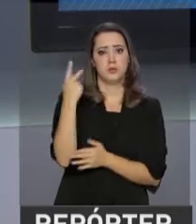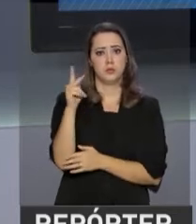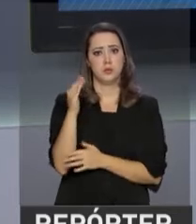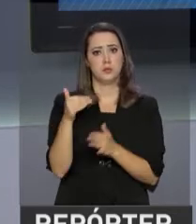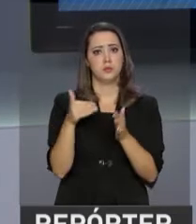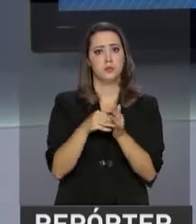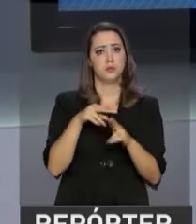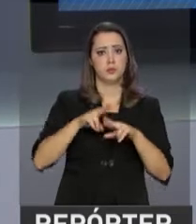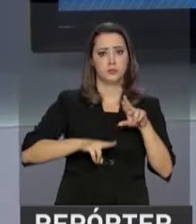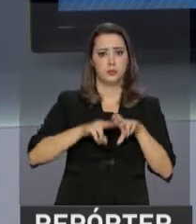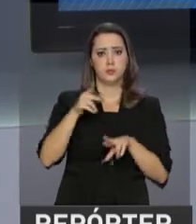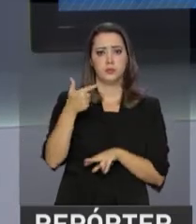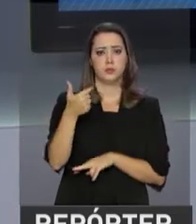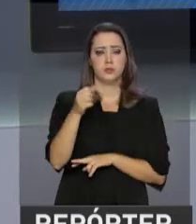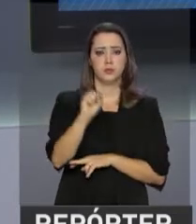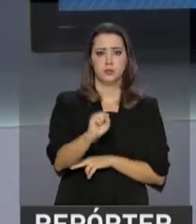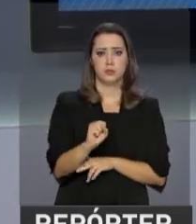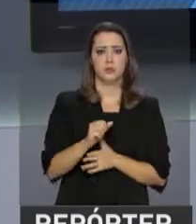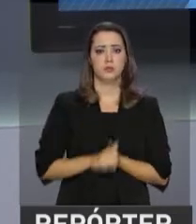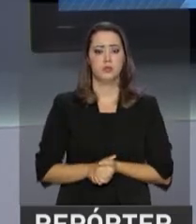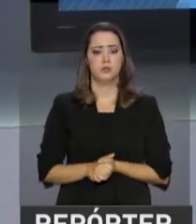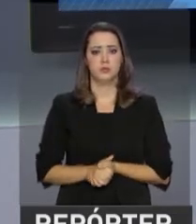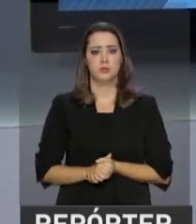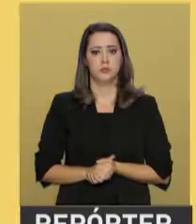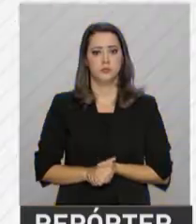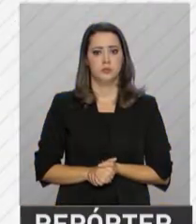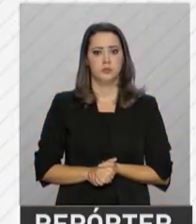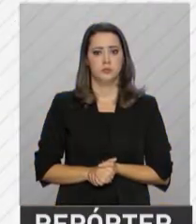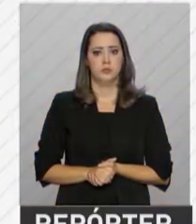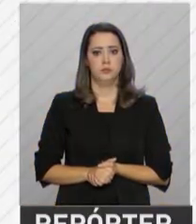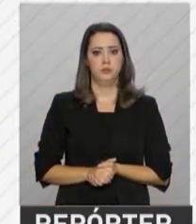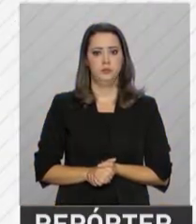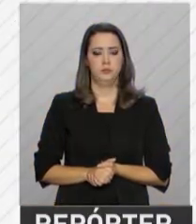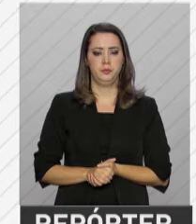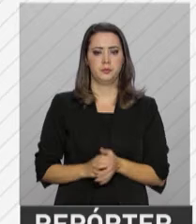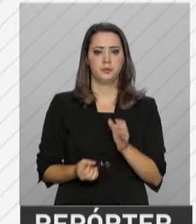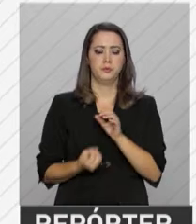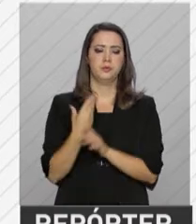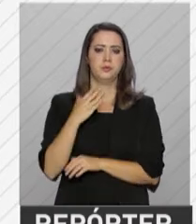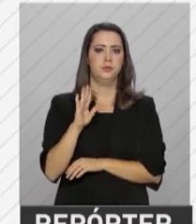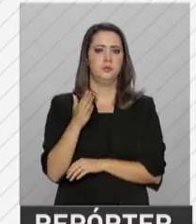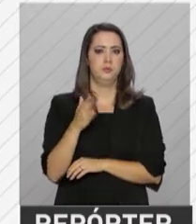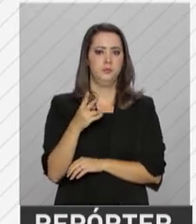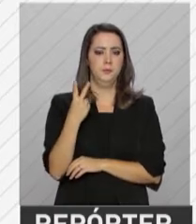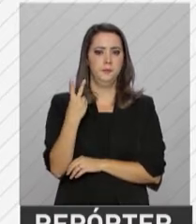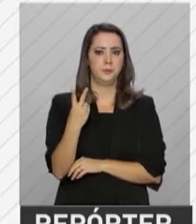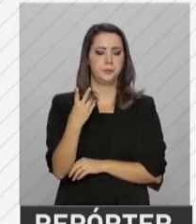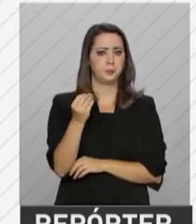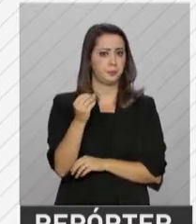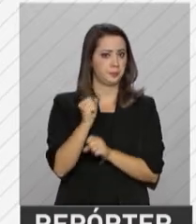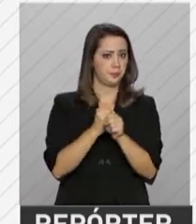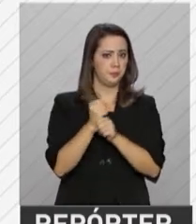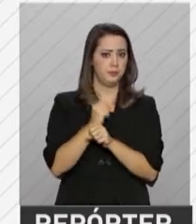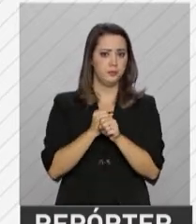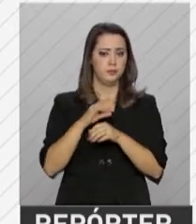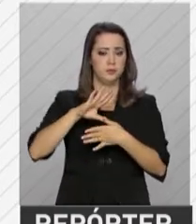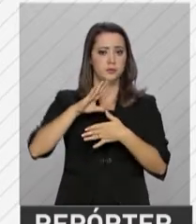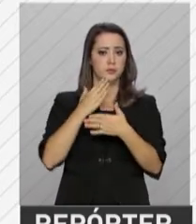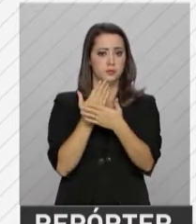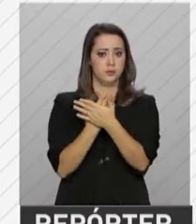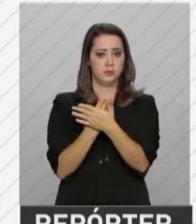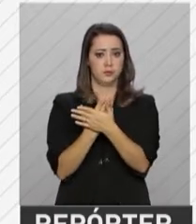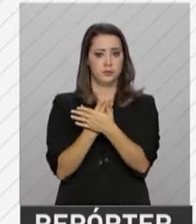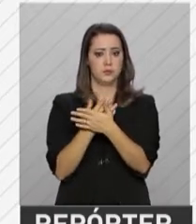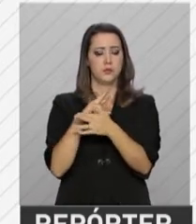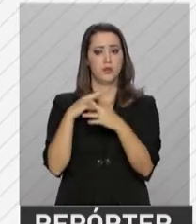pelo paraguai até junho de 2018 criado há pouco mais de duas décadas o mercosul reúne um